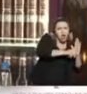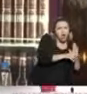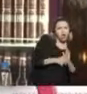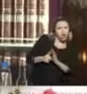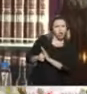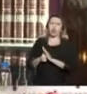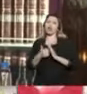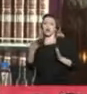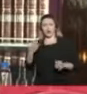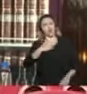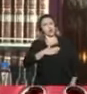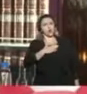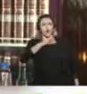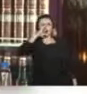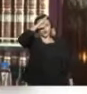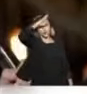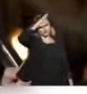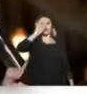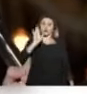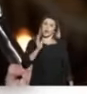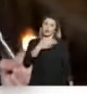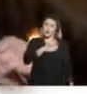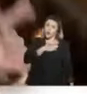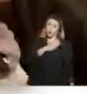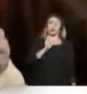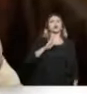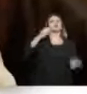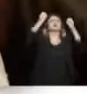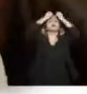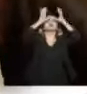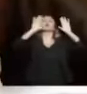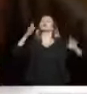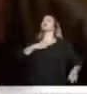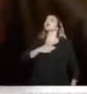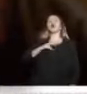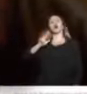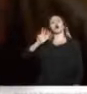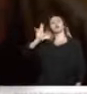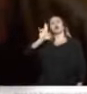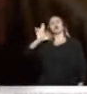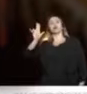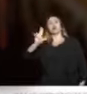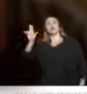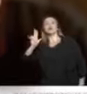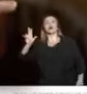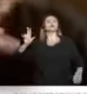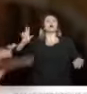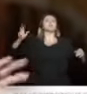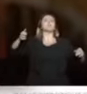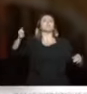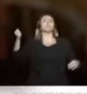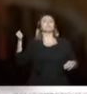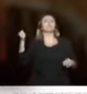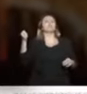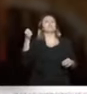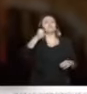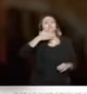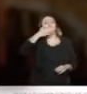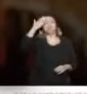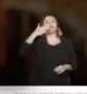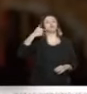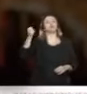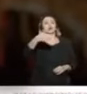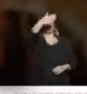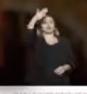eu gosto de deus é só isso é mais nada não quero saber se você gosta do lula vai dar a que pariu não quer saber